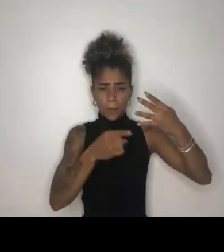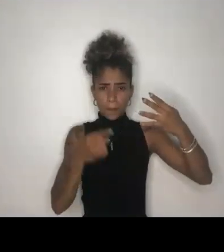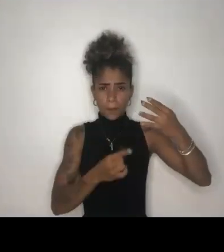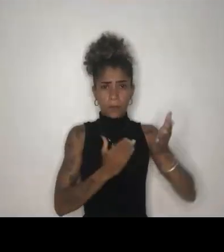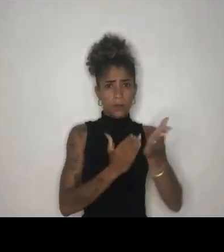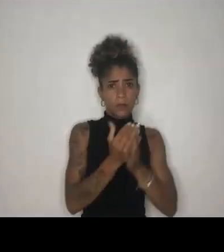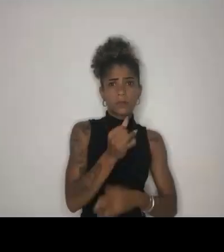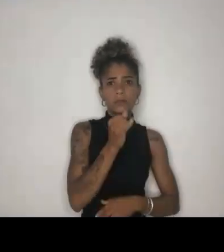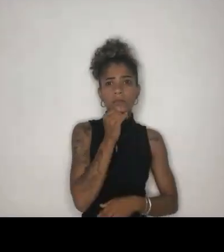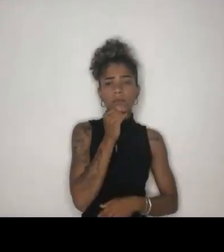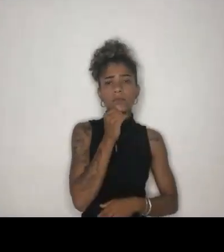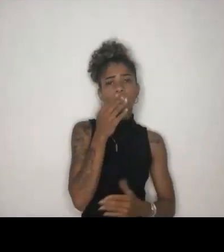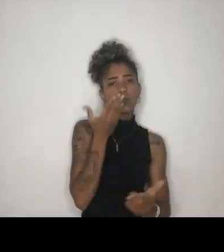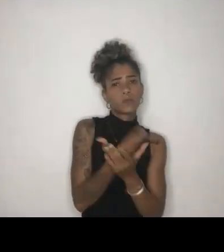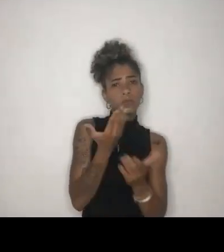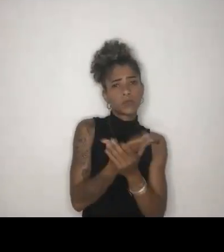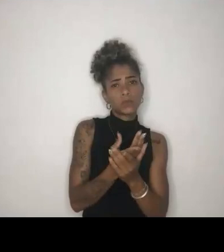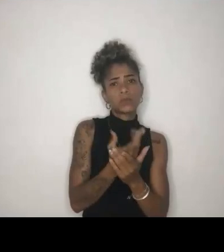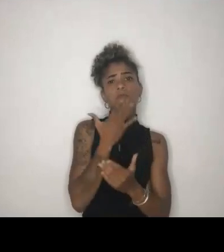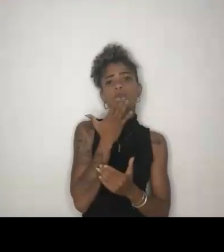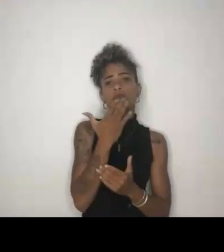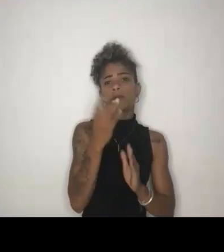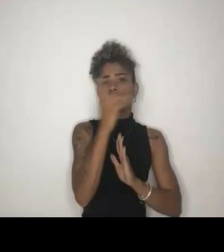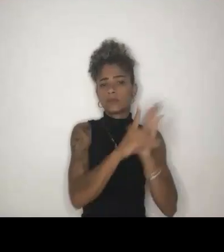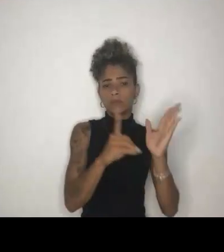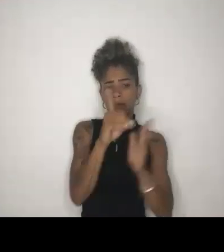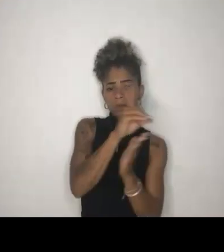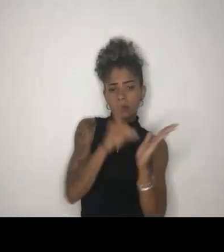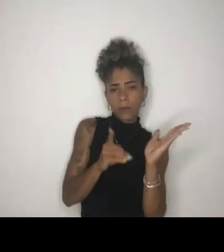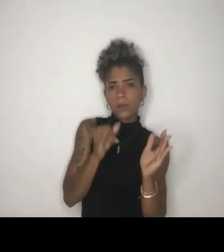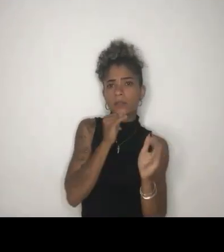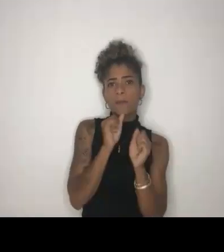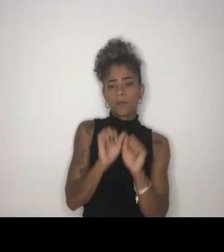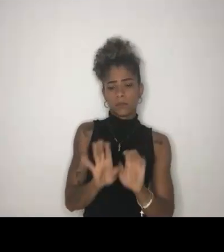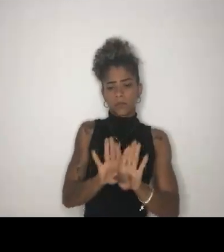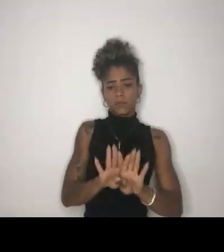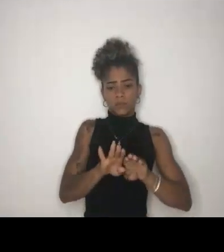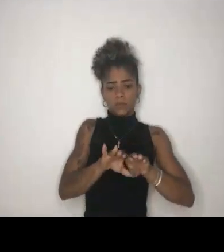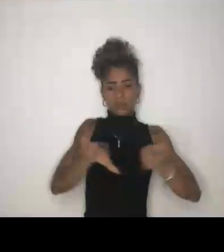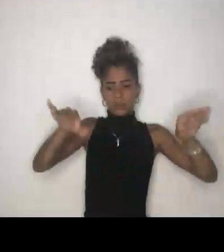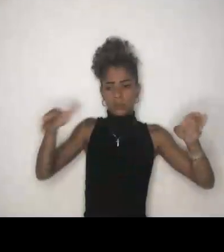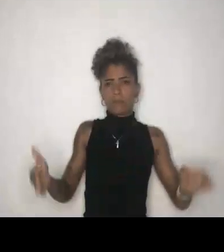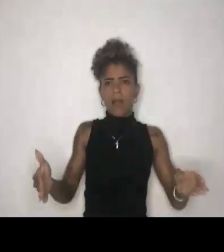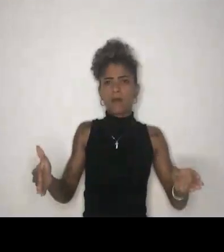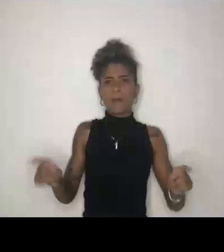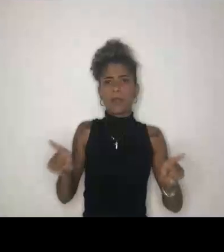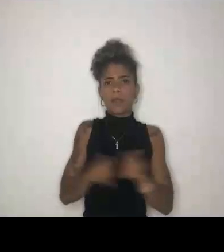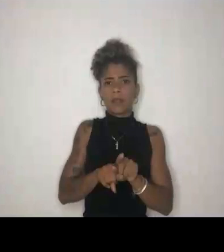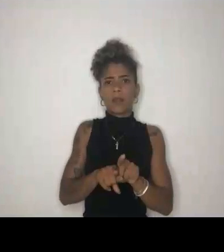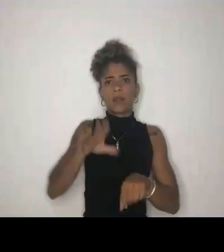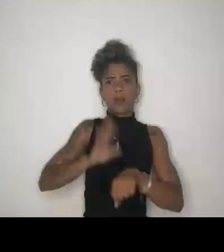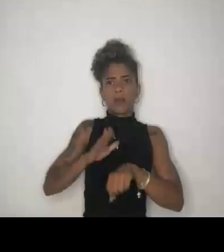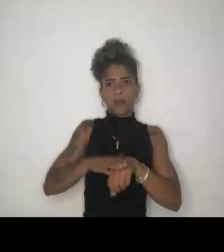um estudo de Light design de concepção de um palco de carnaval em 3D depois uma pesquisa